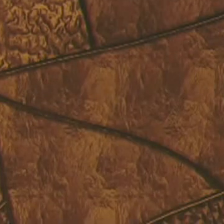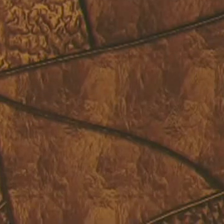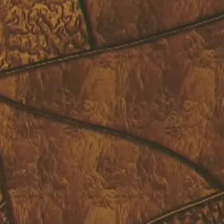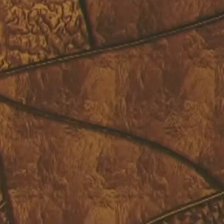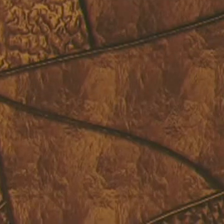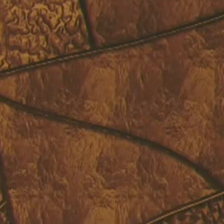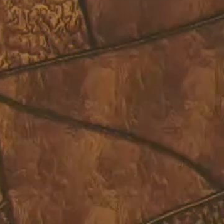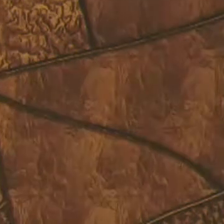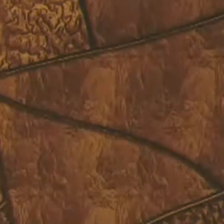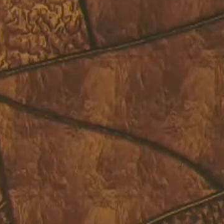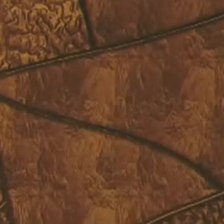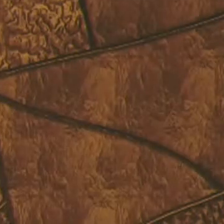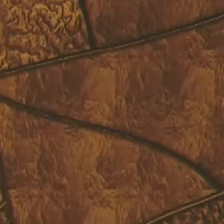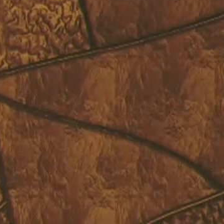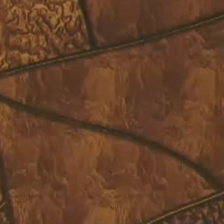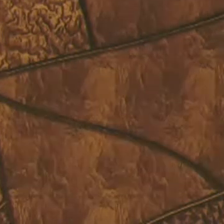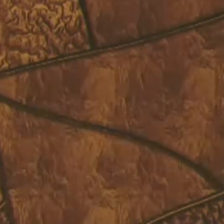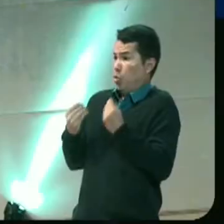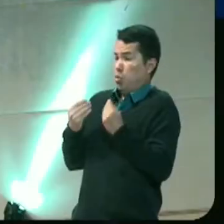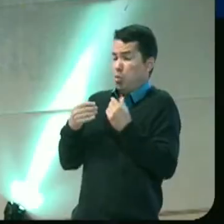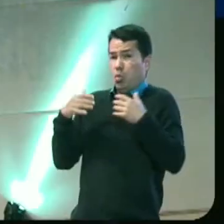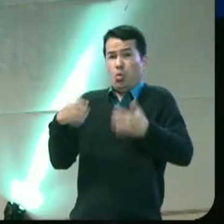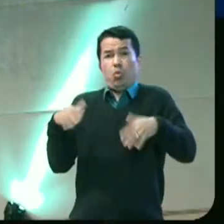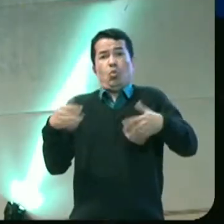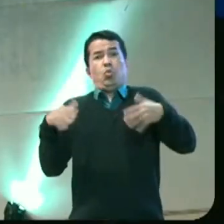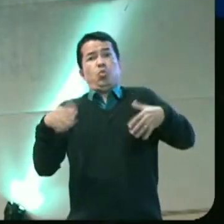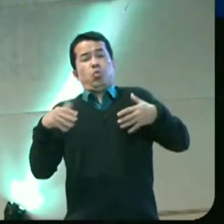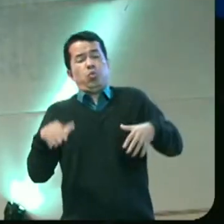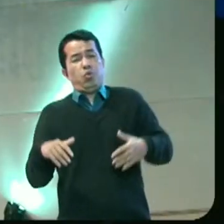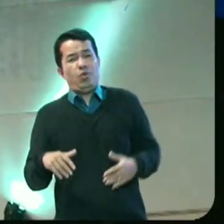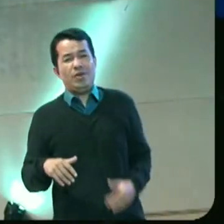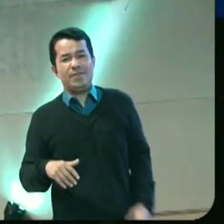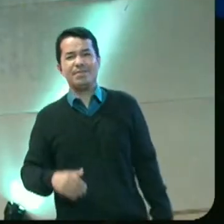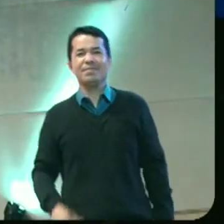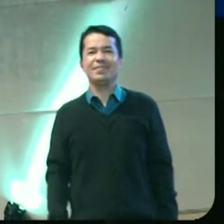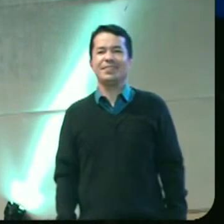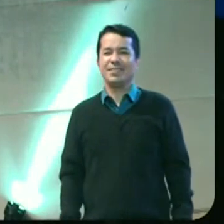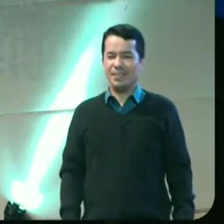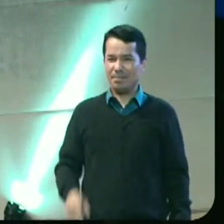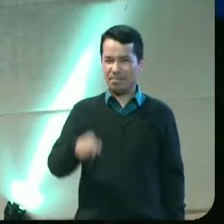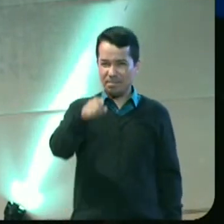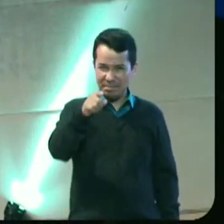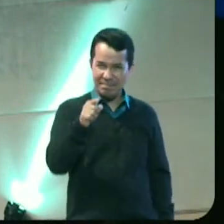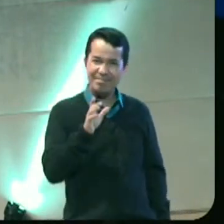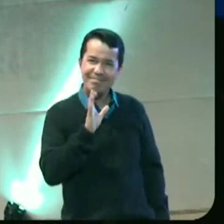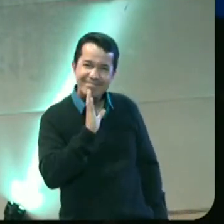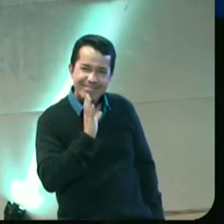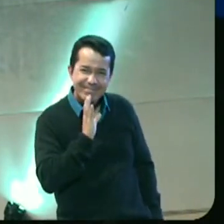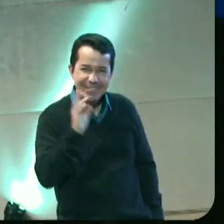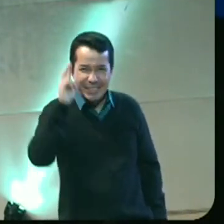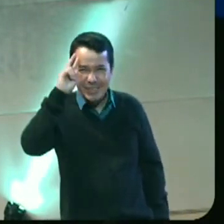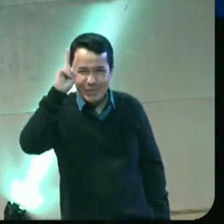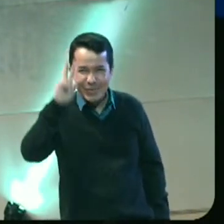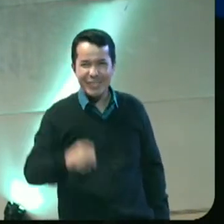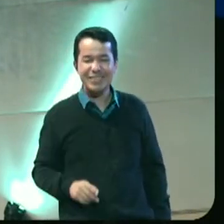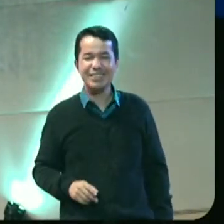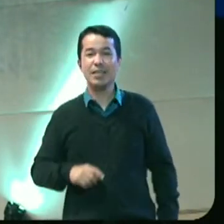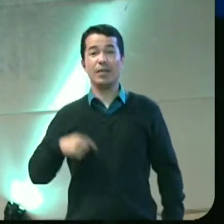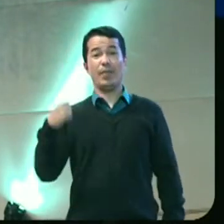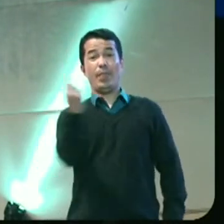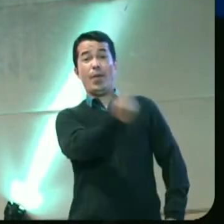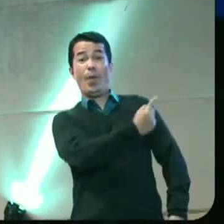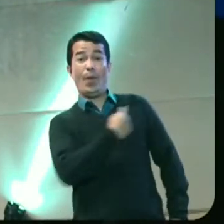mar lhe obedecem? Eu creio que essa situação tem muito a ver com o que a gente está